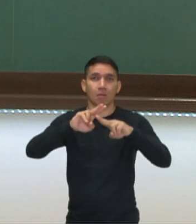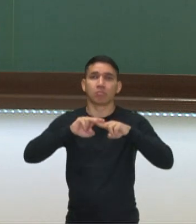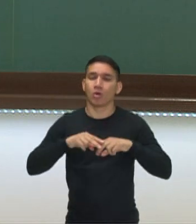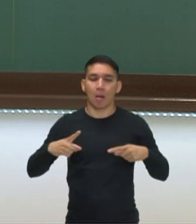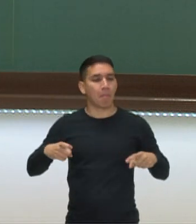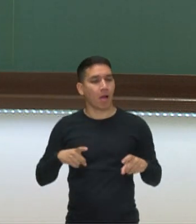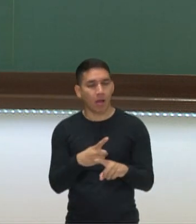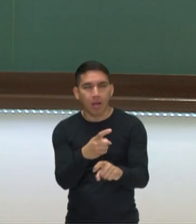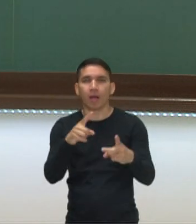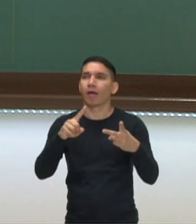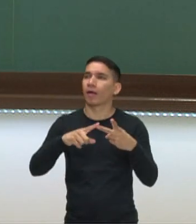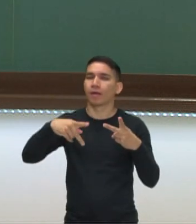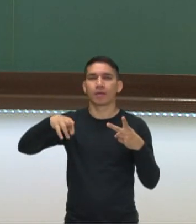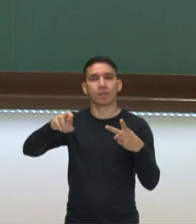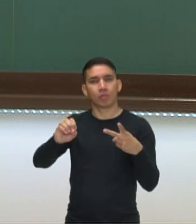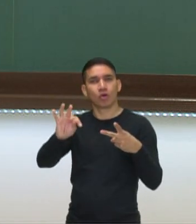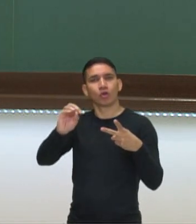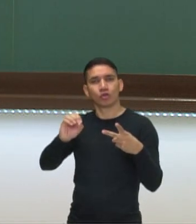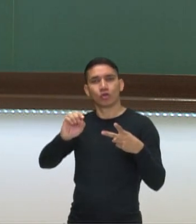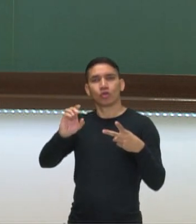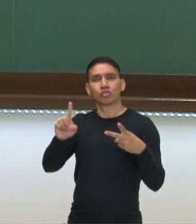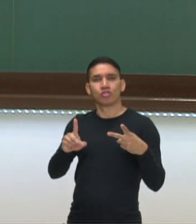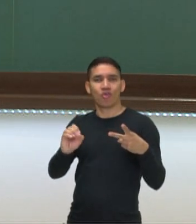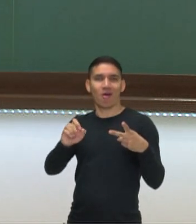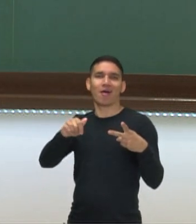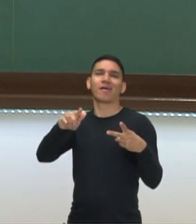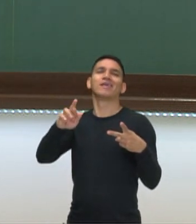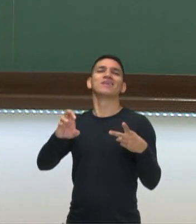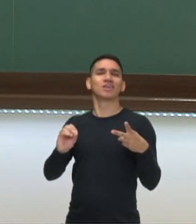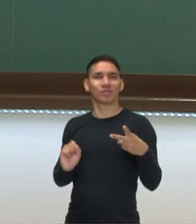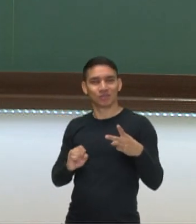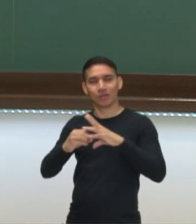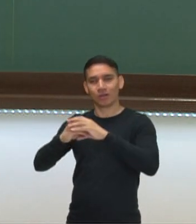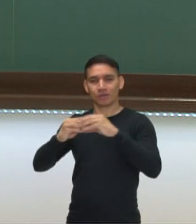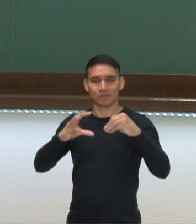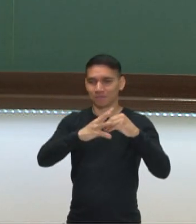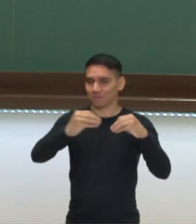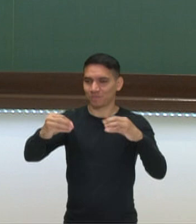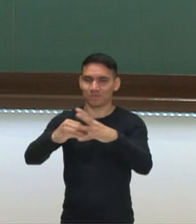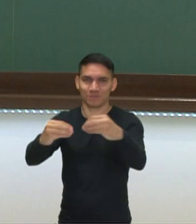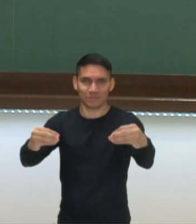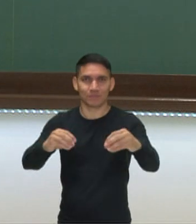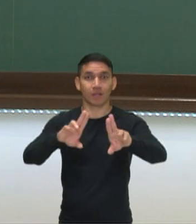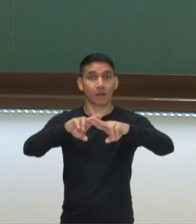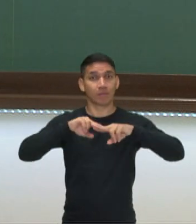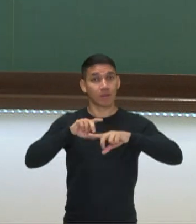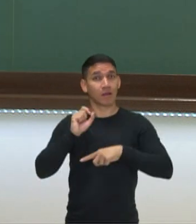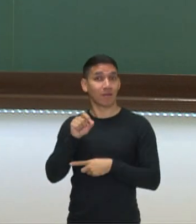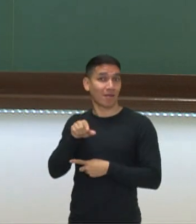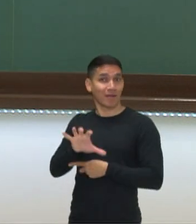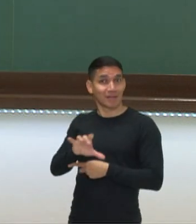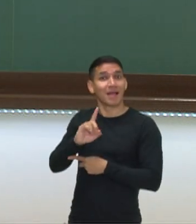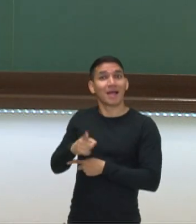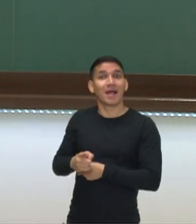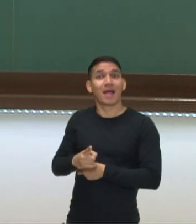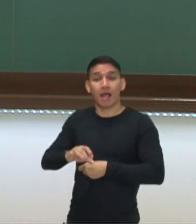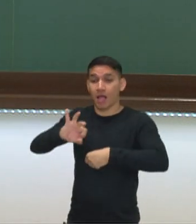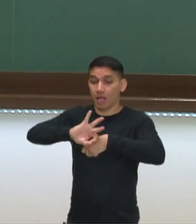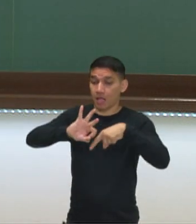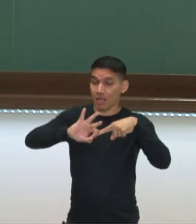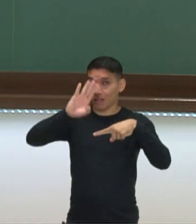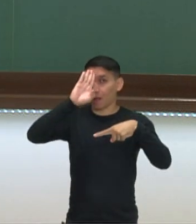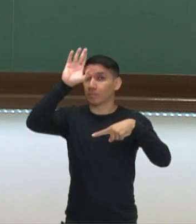como protozoários. Como que eles fazem esse processo então? Basicamente aquela célula mãe, aquela